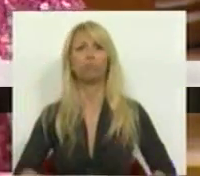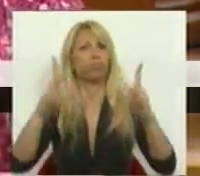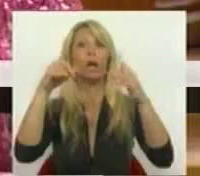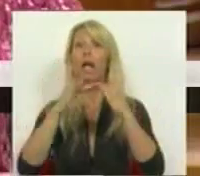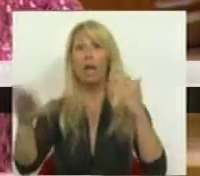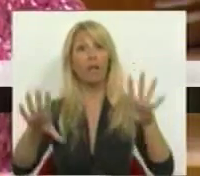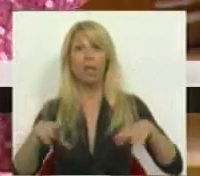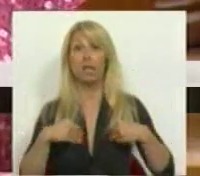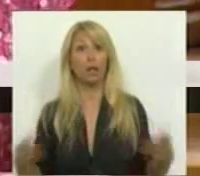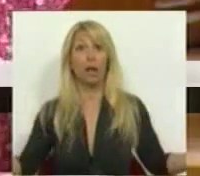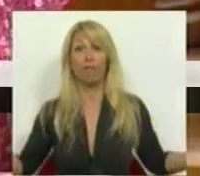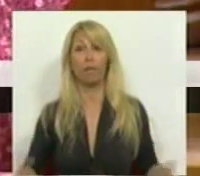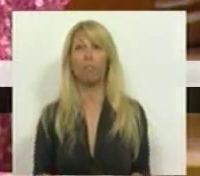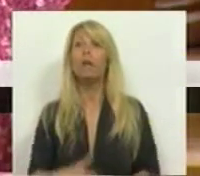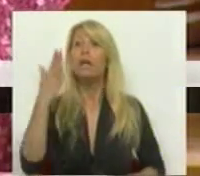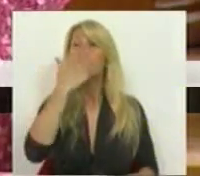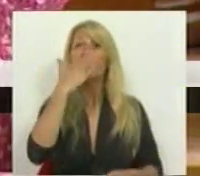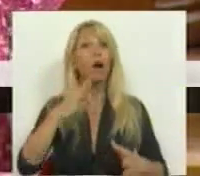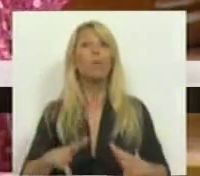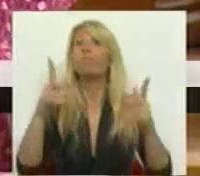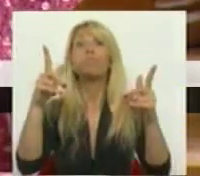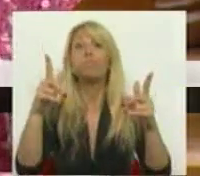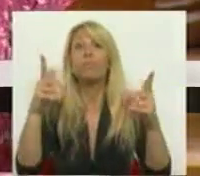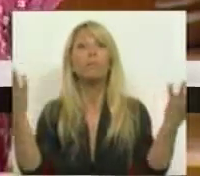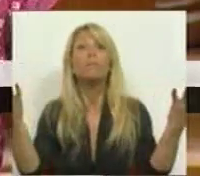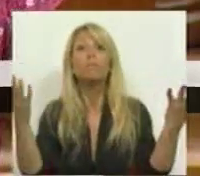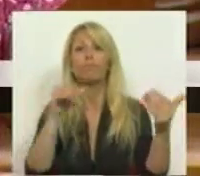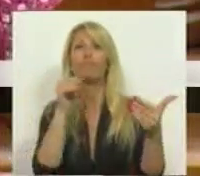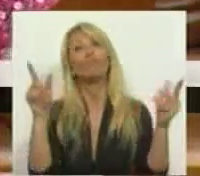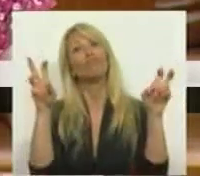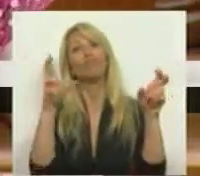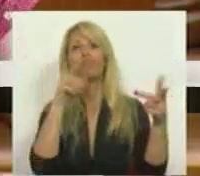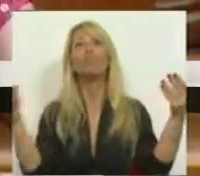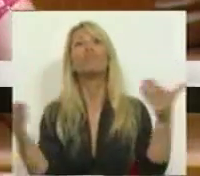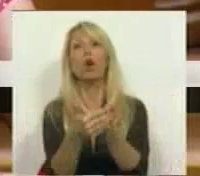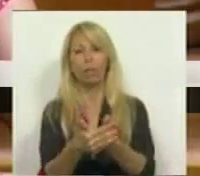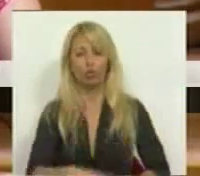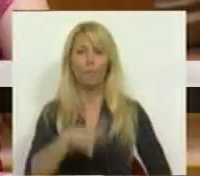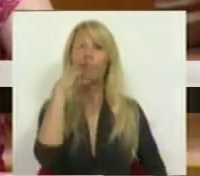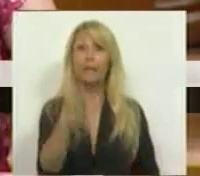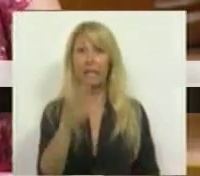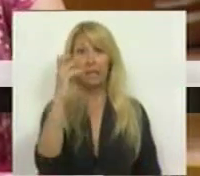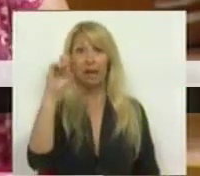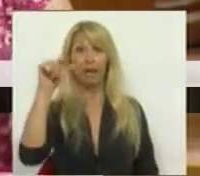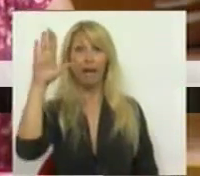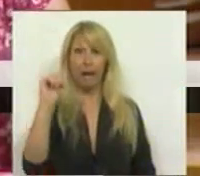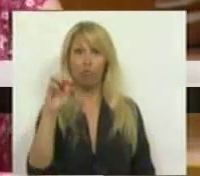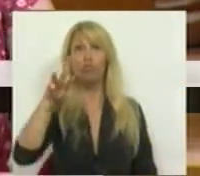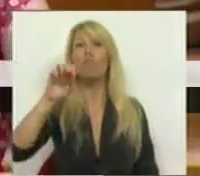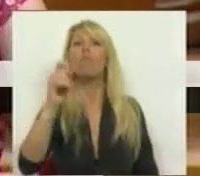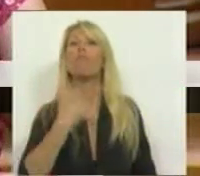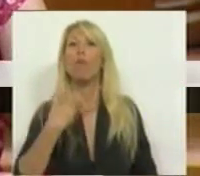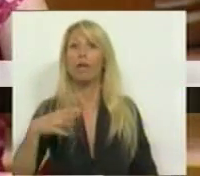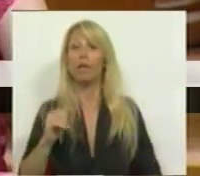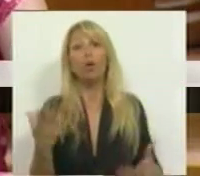níveis aceitáveis. E se não crescermos, morremos, dizia então Carlos Moedas. Ora, se a dívida